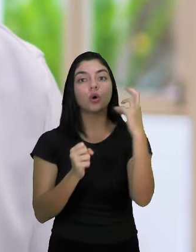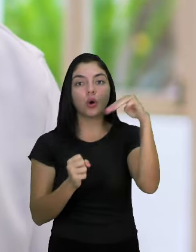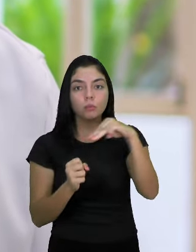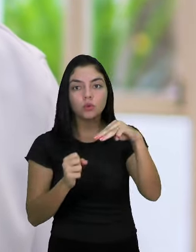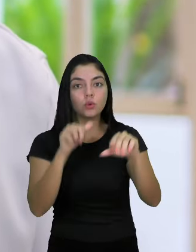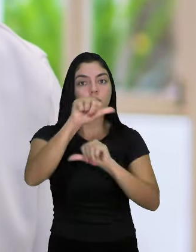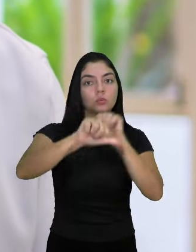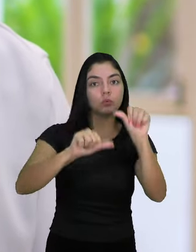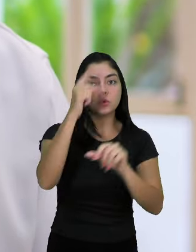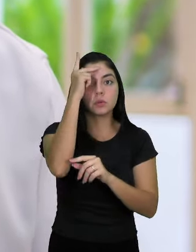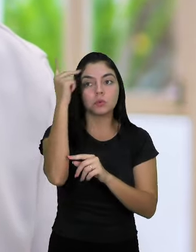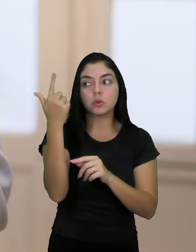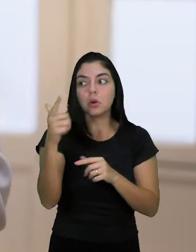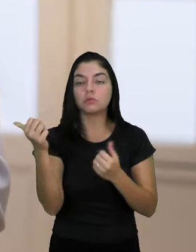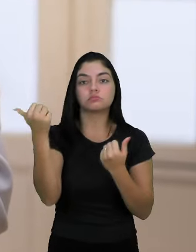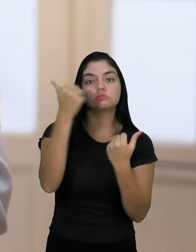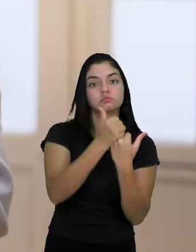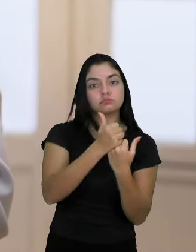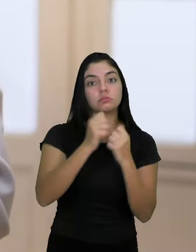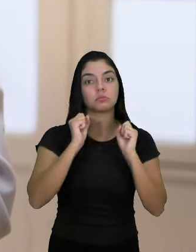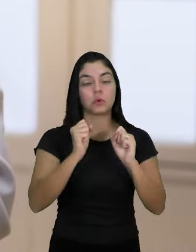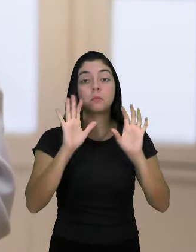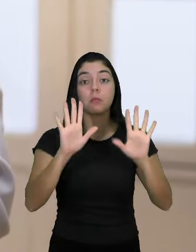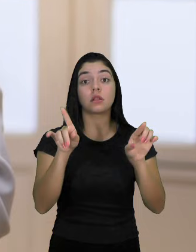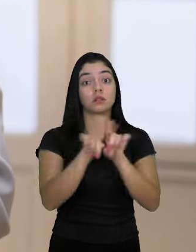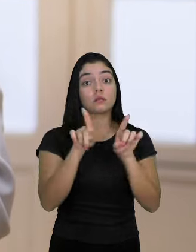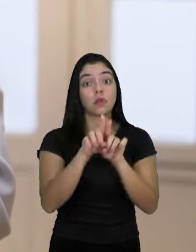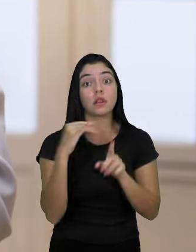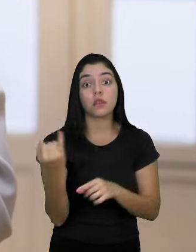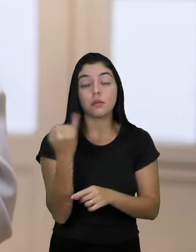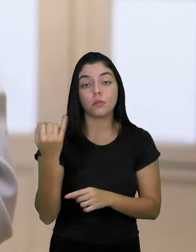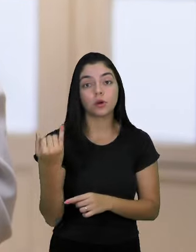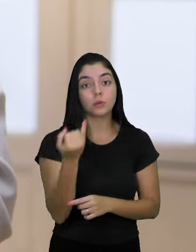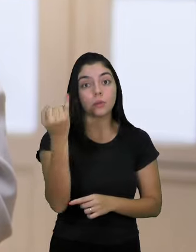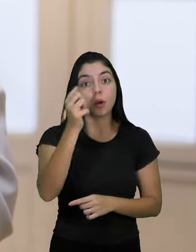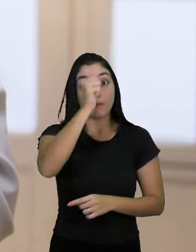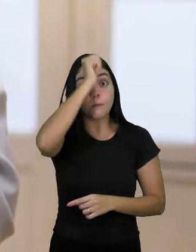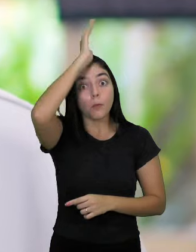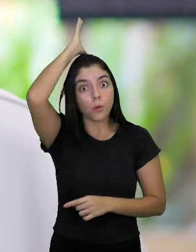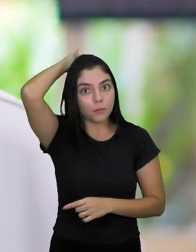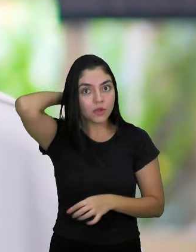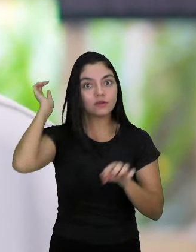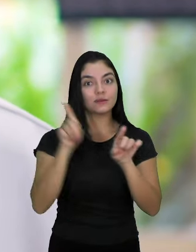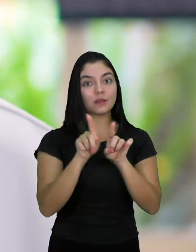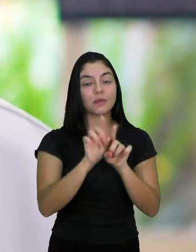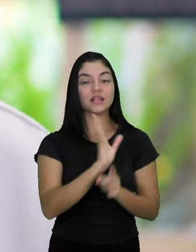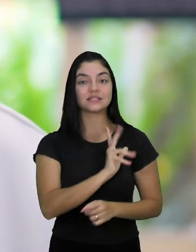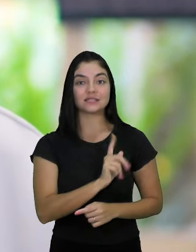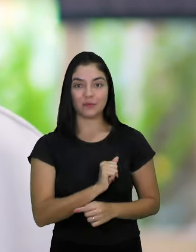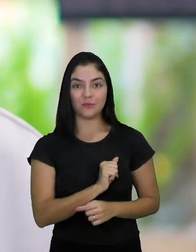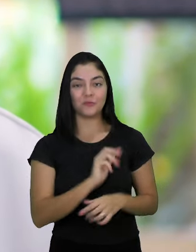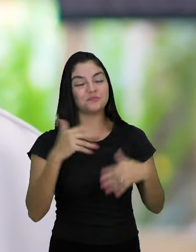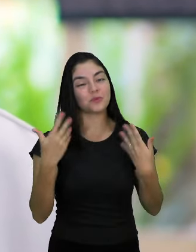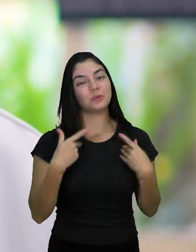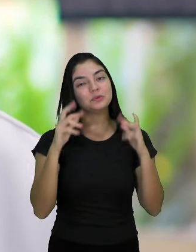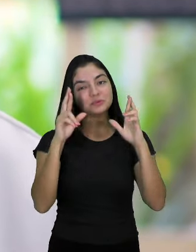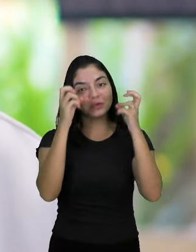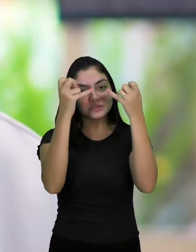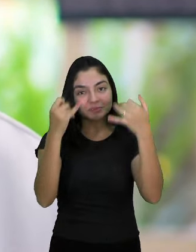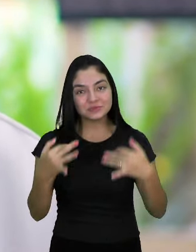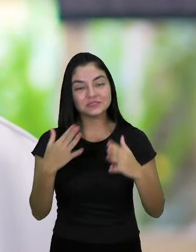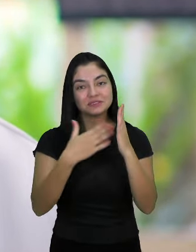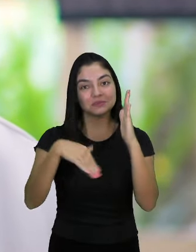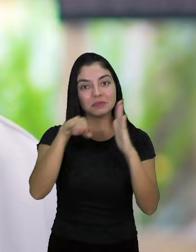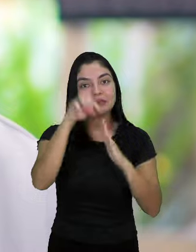ser feita a cada 2 minutos, sem esquecer de acionar os bombeiros ou o SAMU. Espero ter explicado um pouco